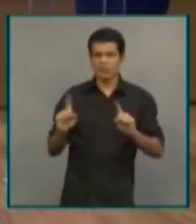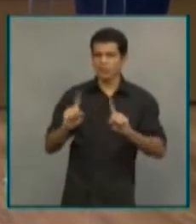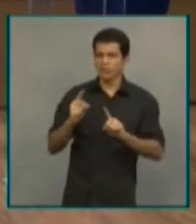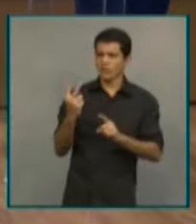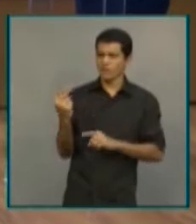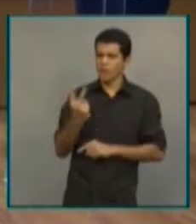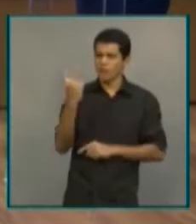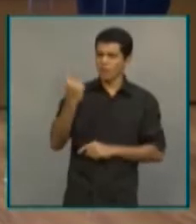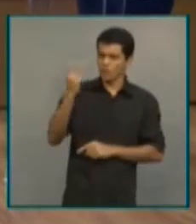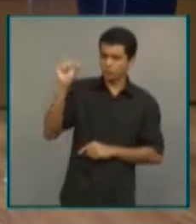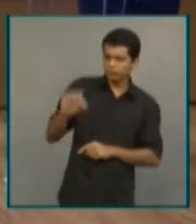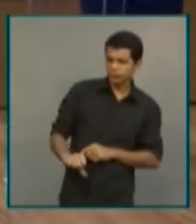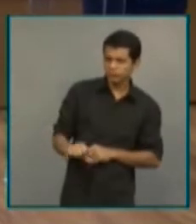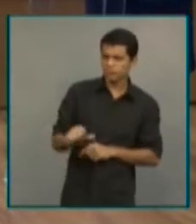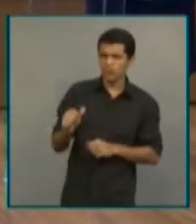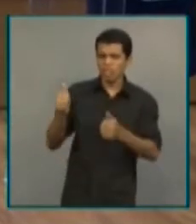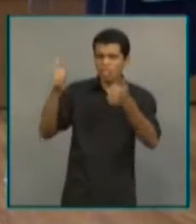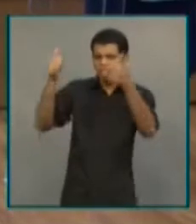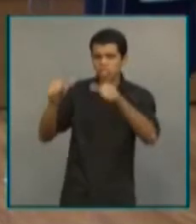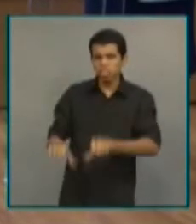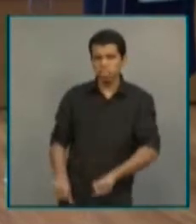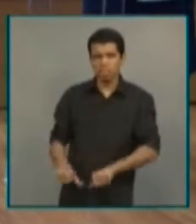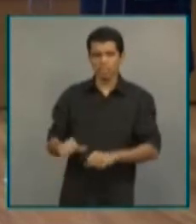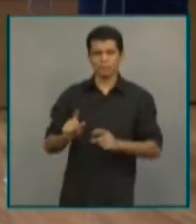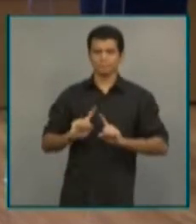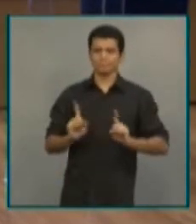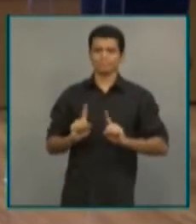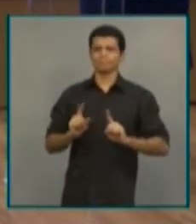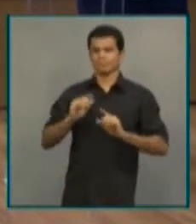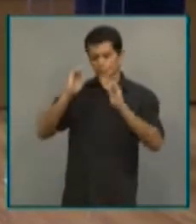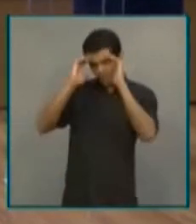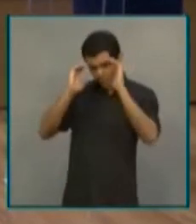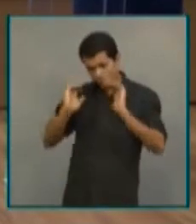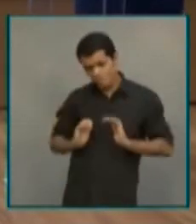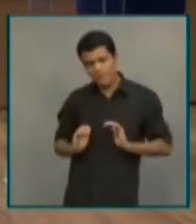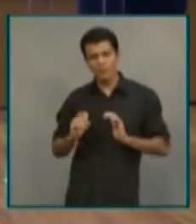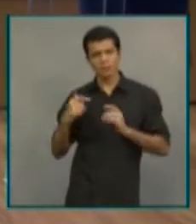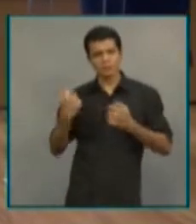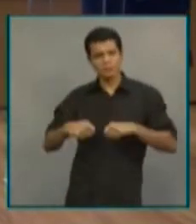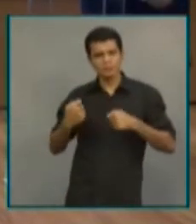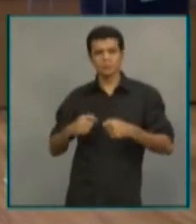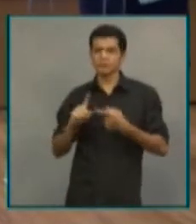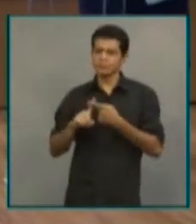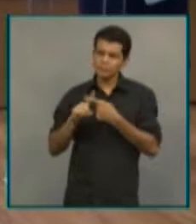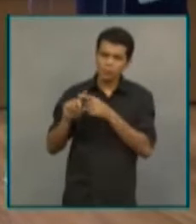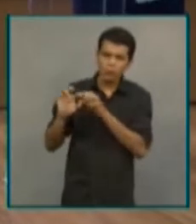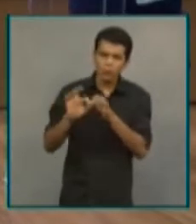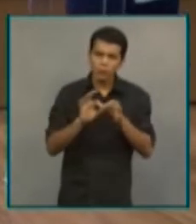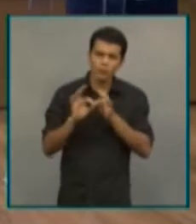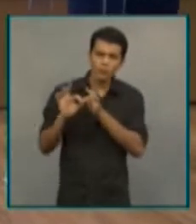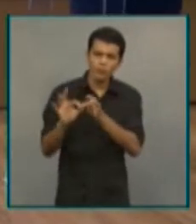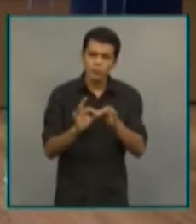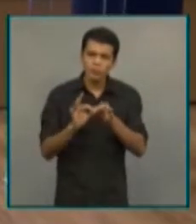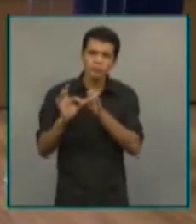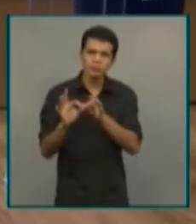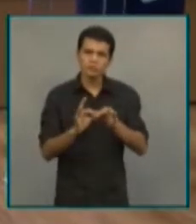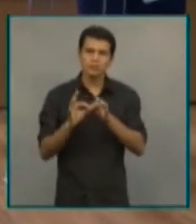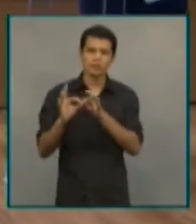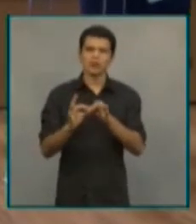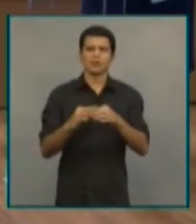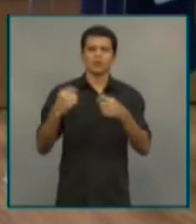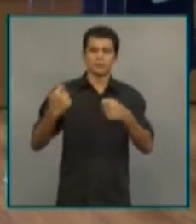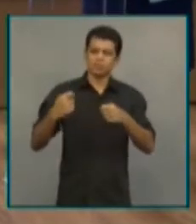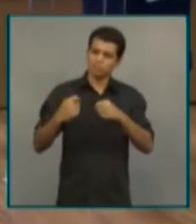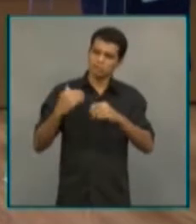e desrespeito às nossas prerrogativas. Chega de desrespeito, nós precisamos de uma união da classe em prol de uma maior valorização da